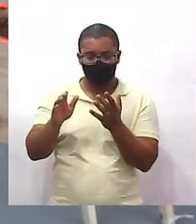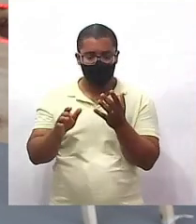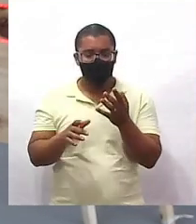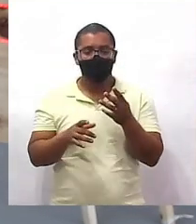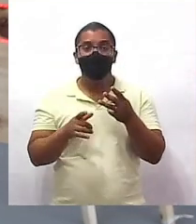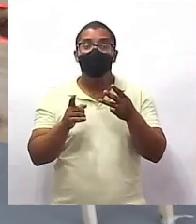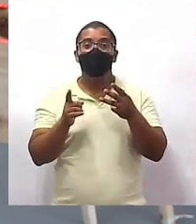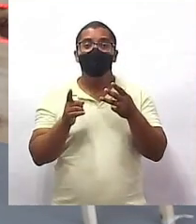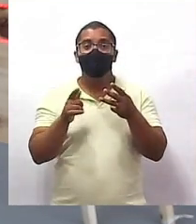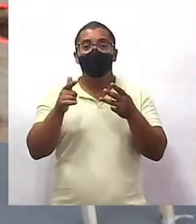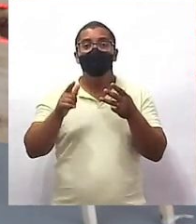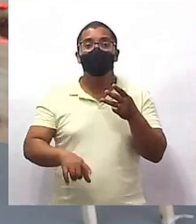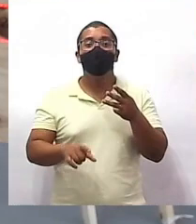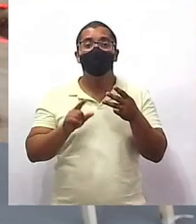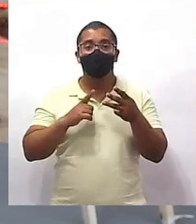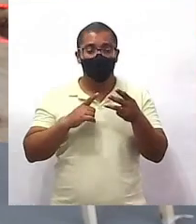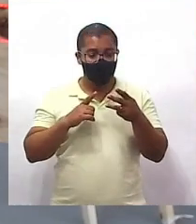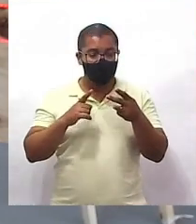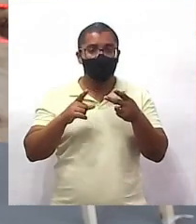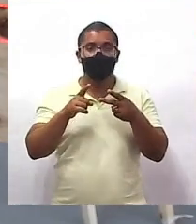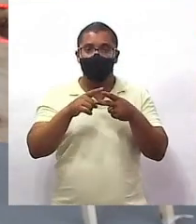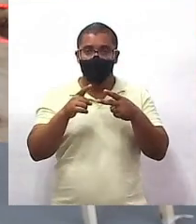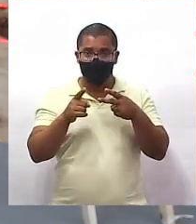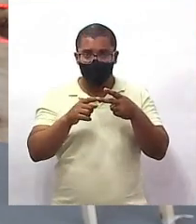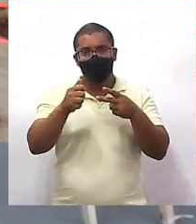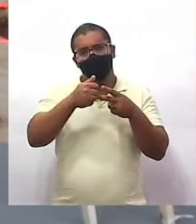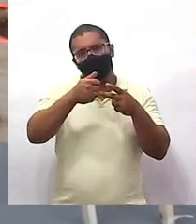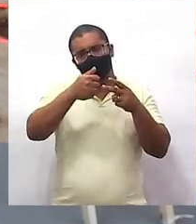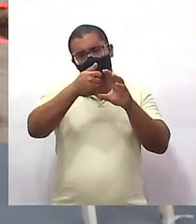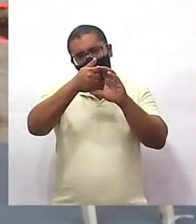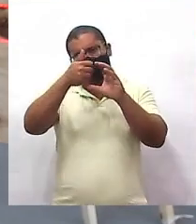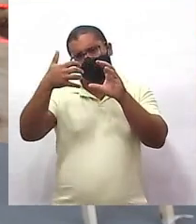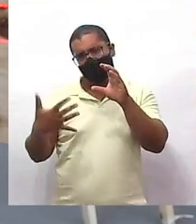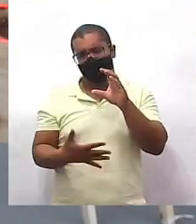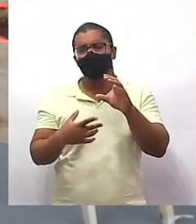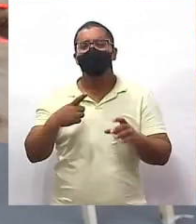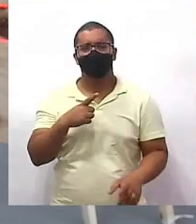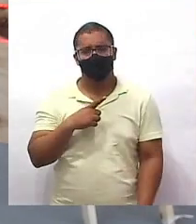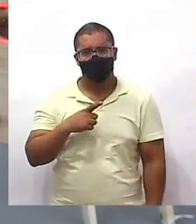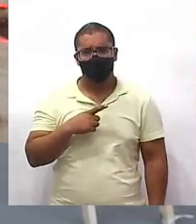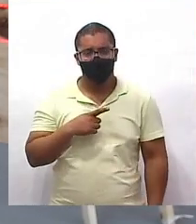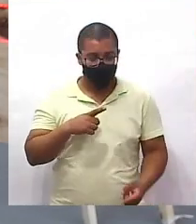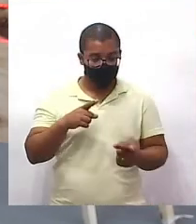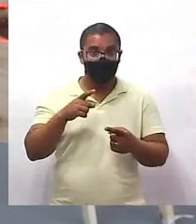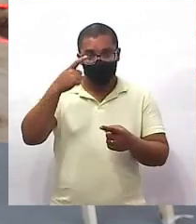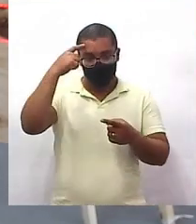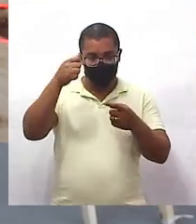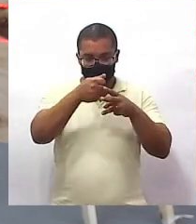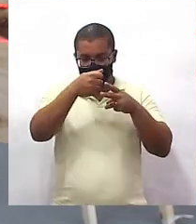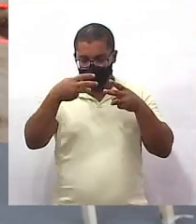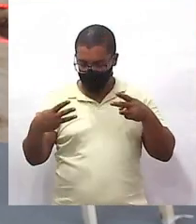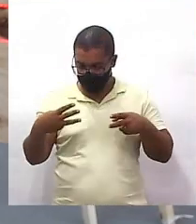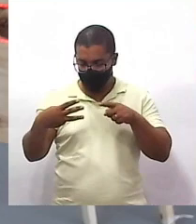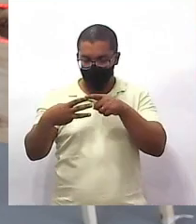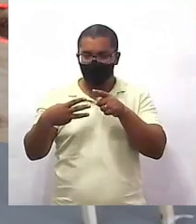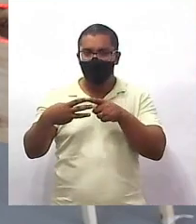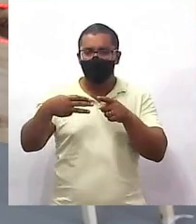a classificação das rochas, né? Que elas são classificadas em 3, em